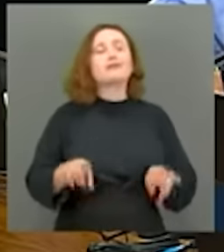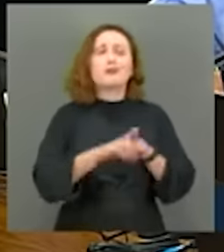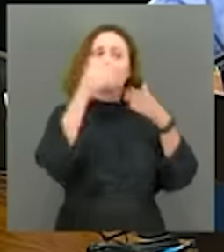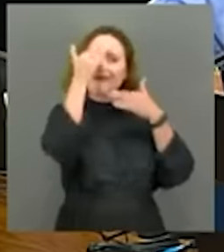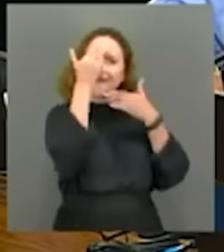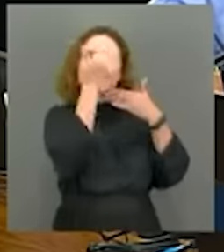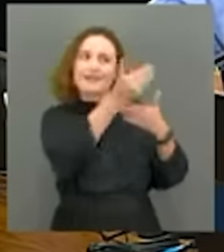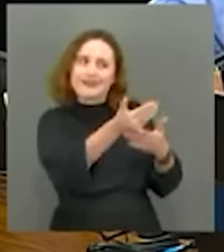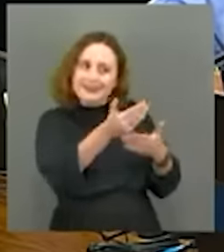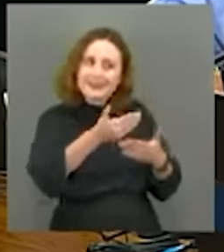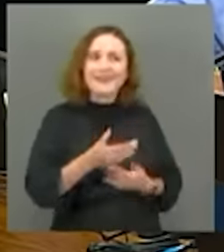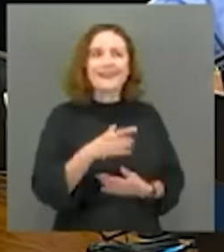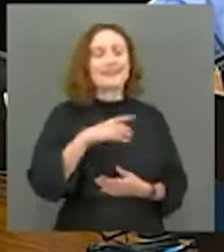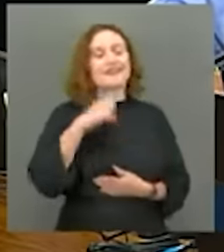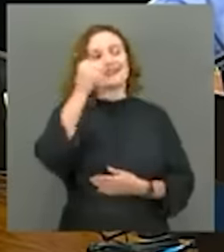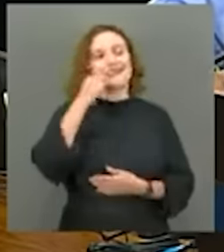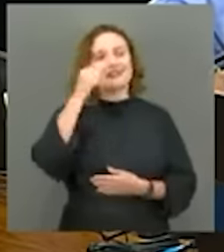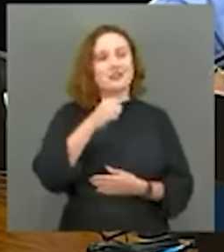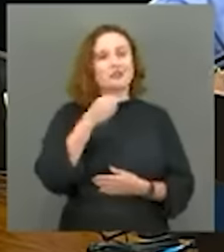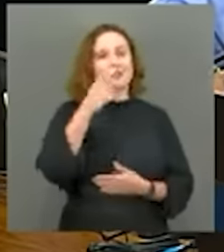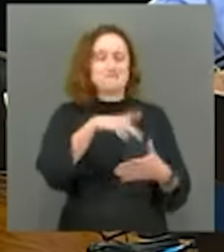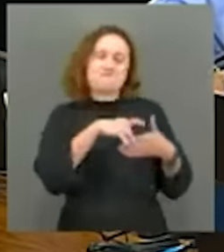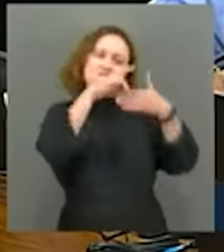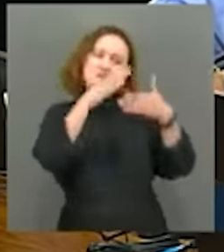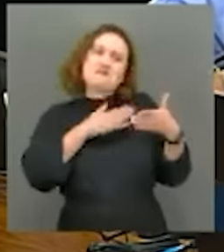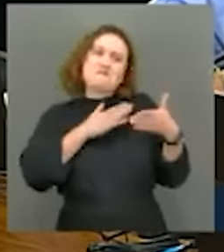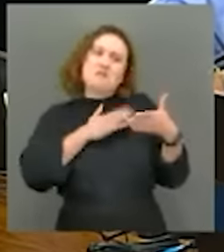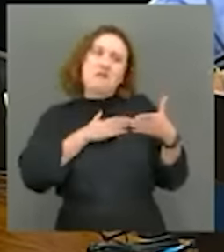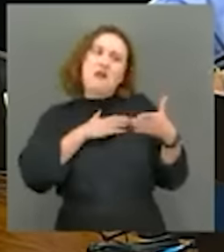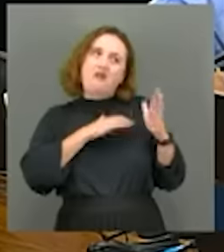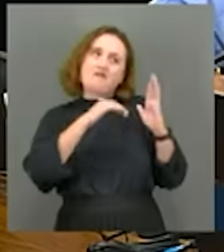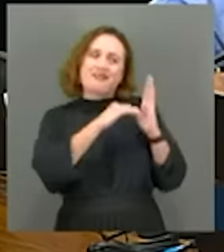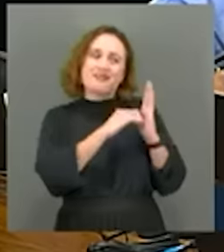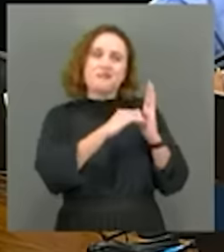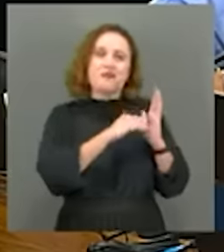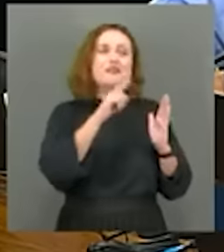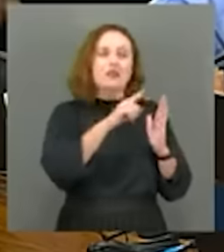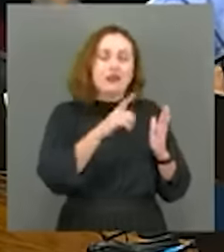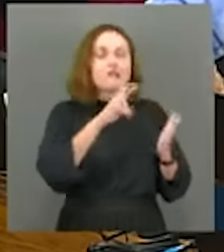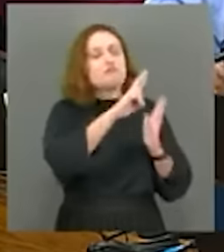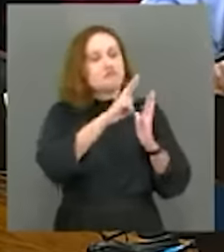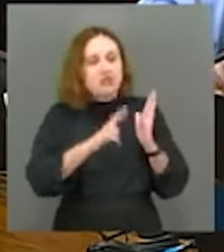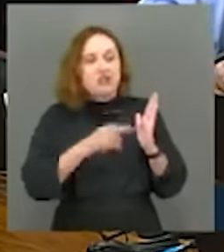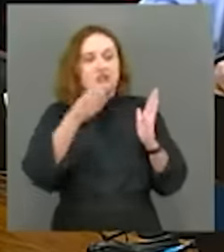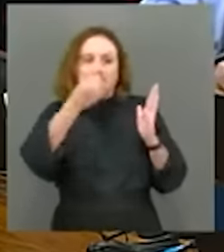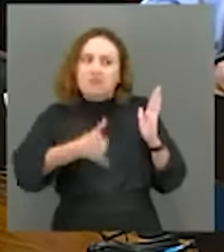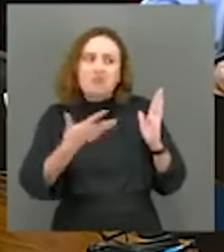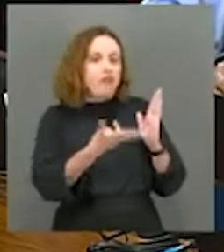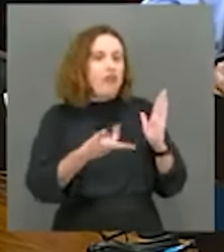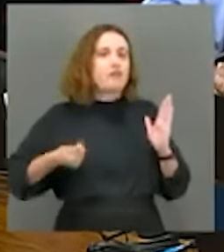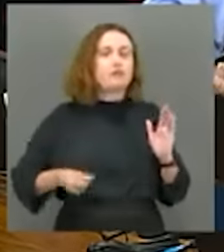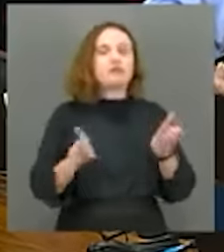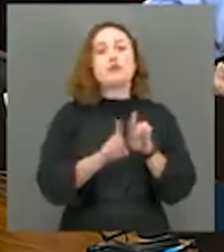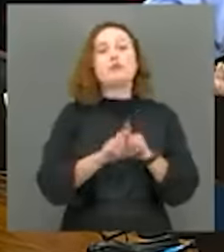meu líder na câmara dos deputados e que com muita maestria relata essa matéria e fazer um apelo pros senadores que nós pudéssemos